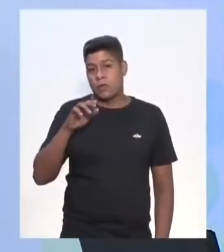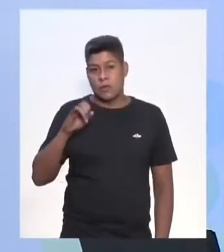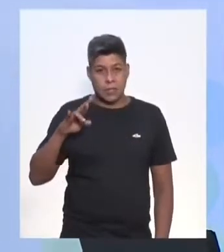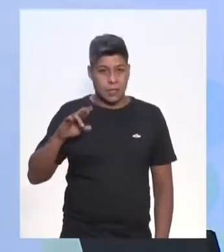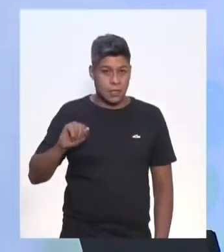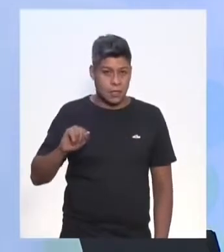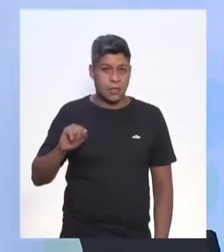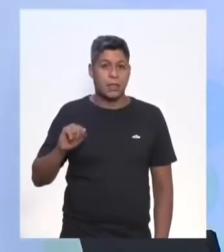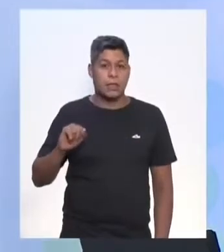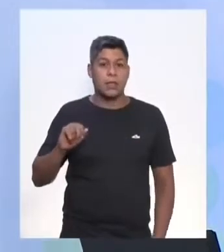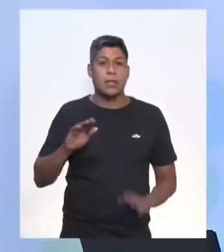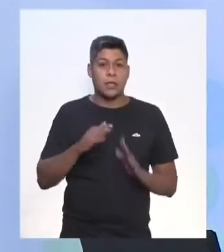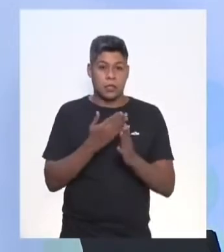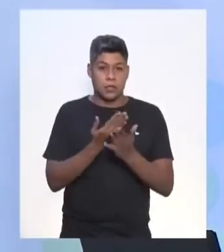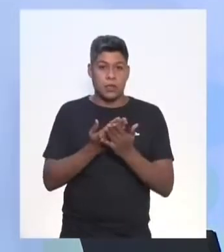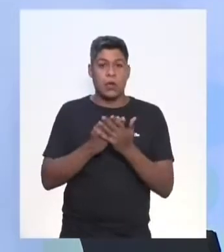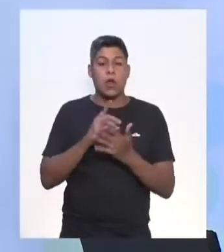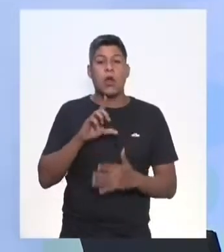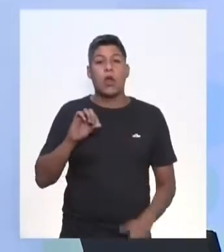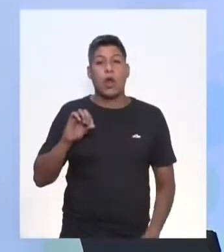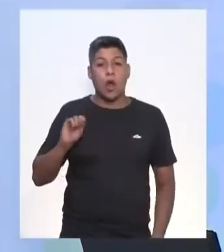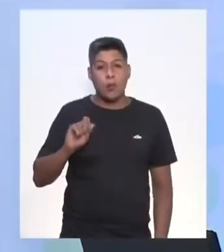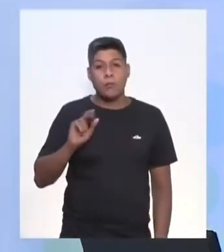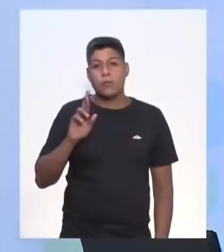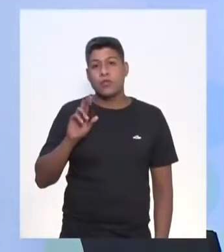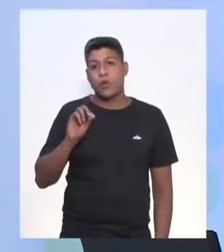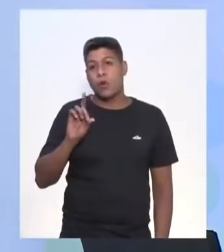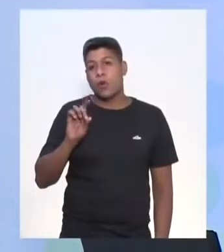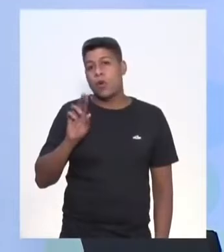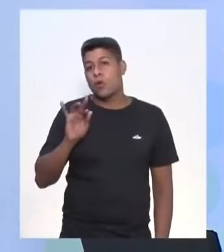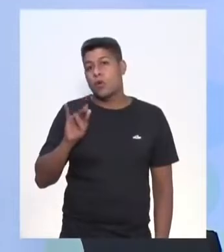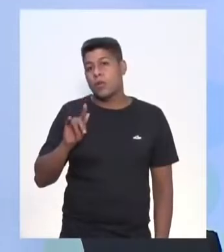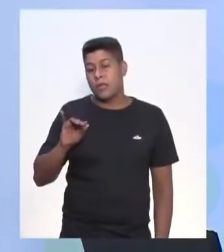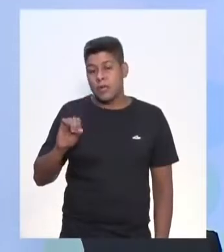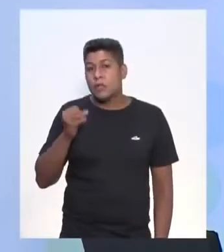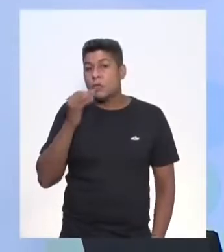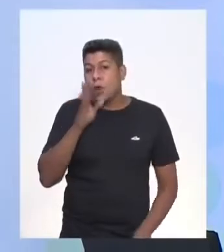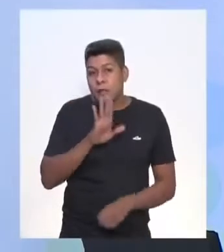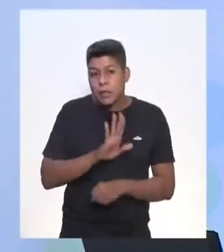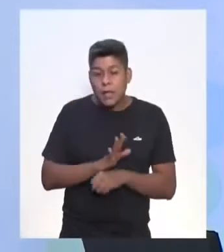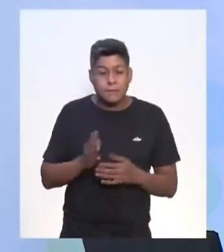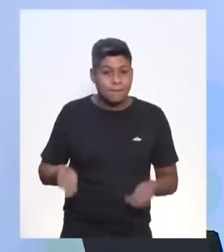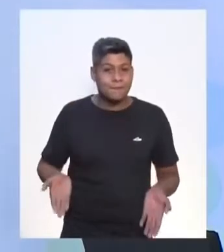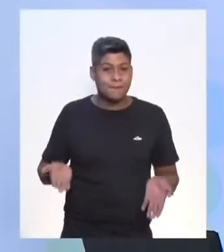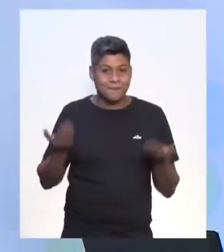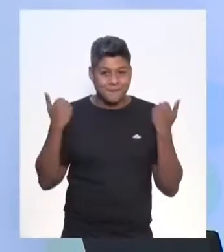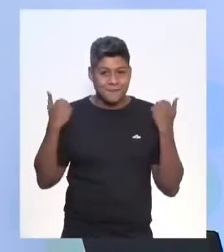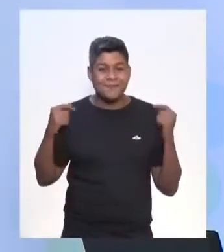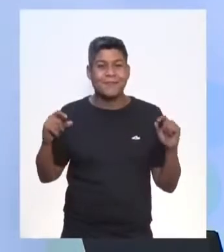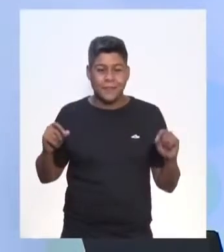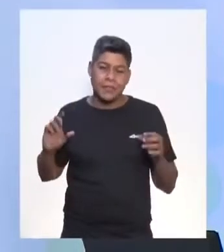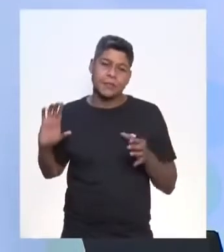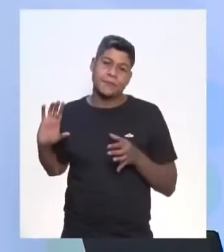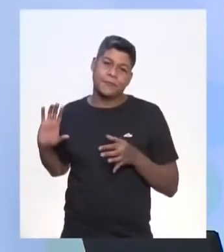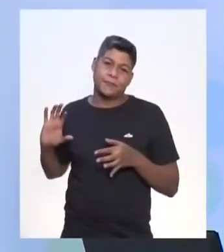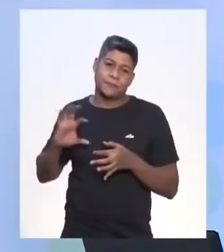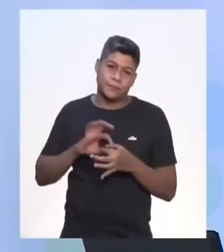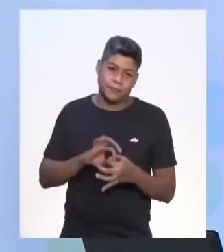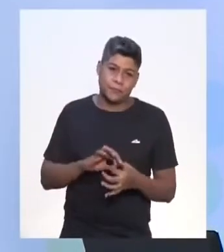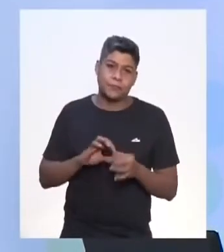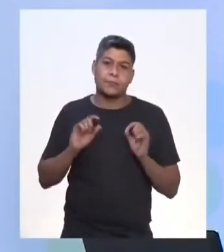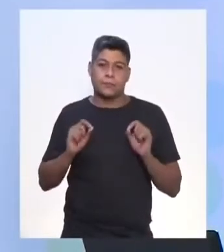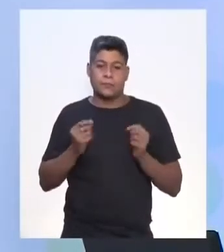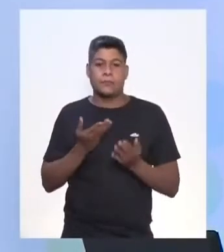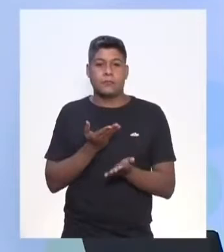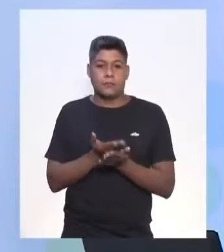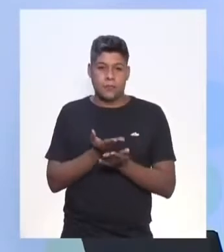Escola Lopes Rodrigues. Boa tarde, professores, e vamos lá já dar aí continuidade a essa